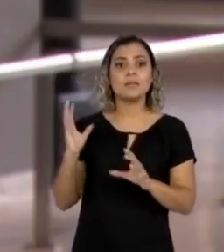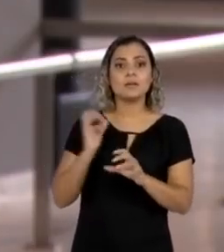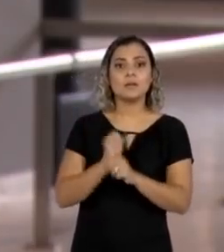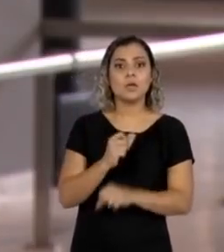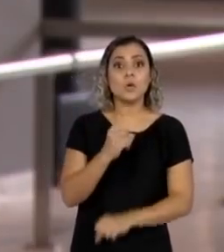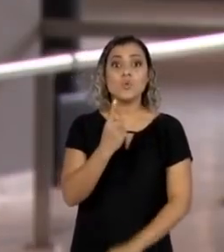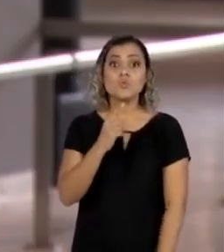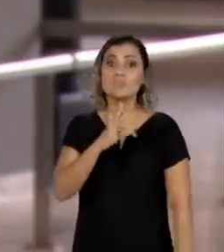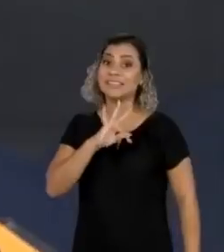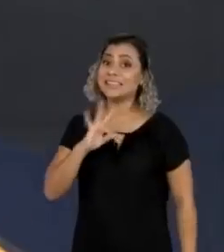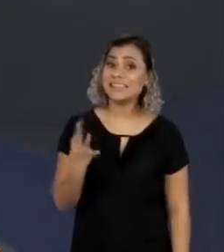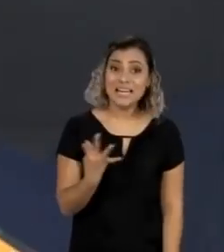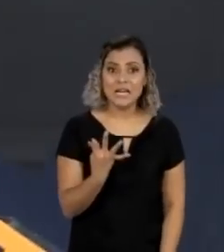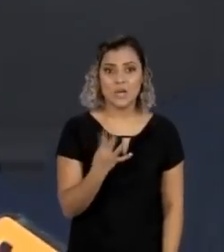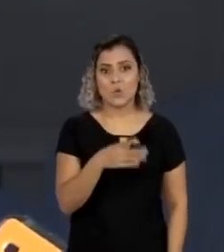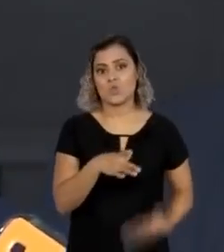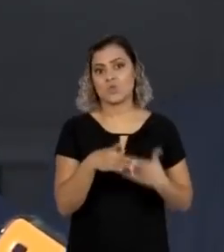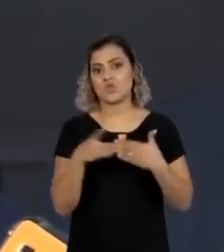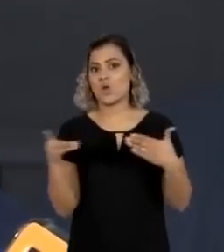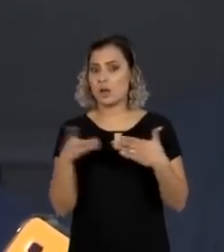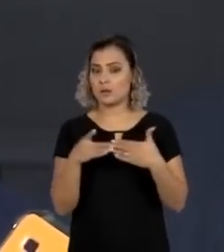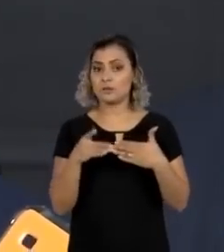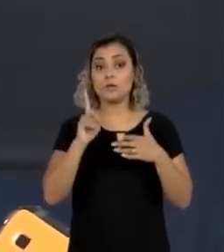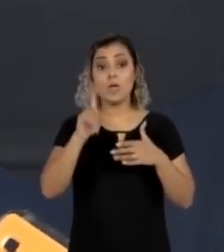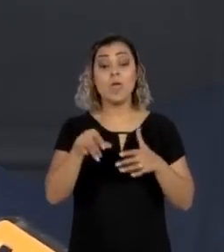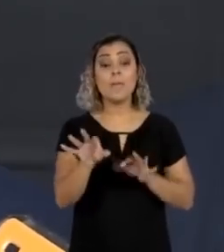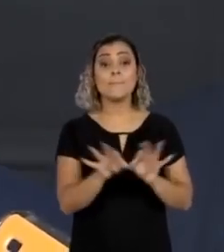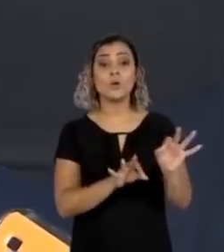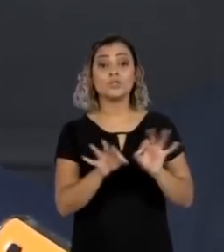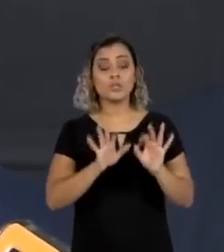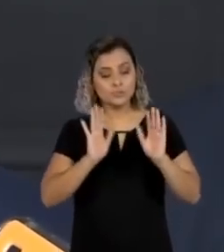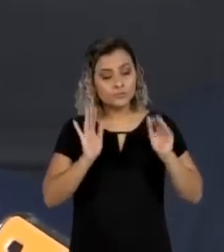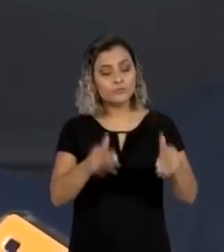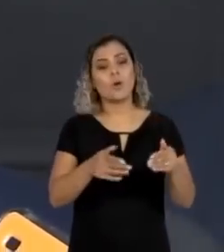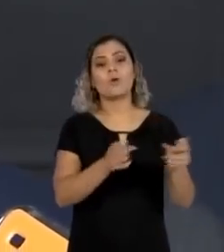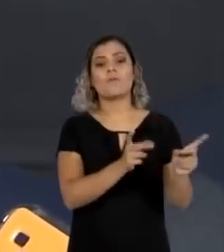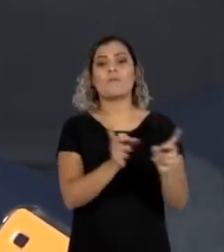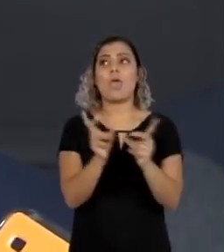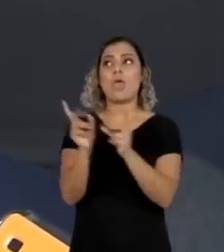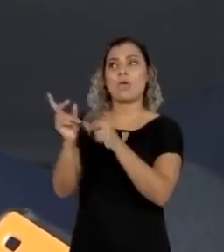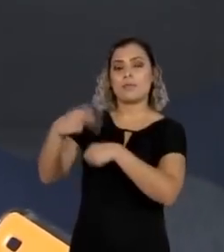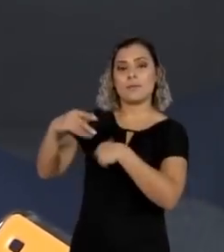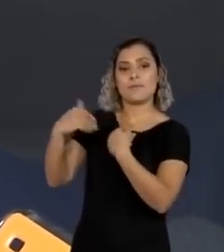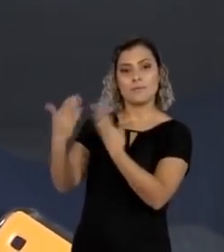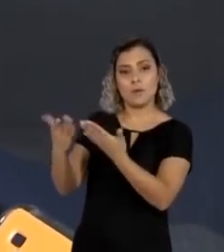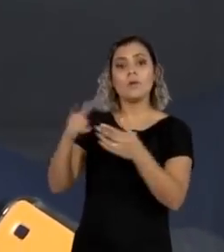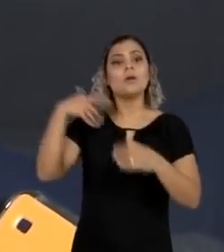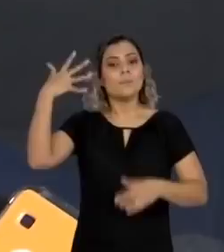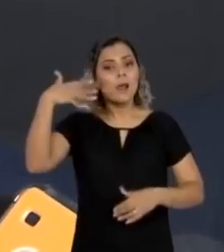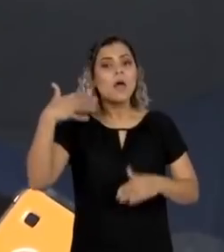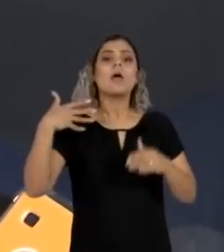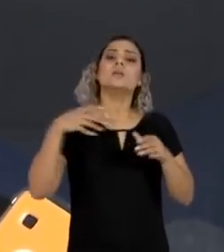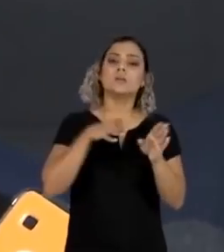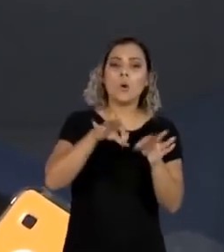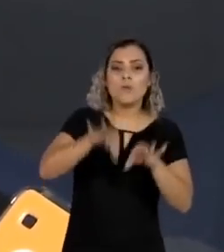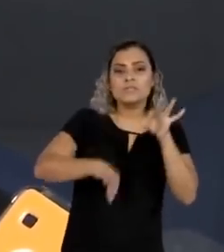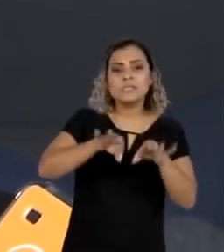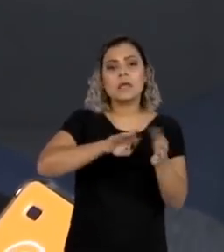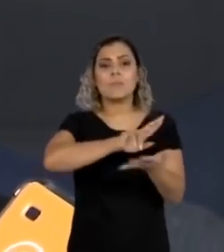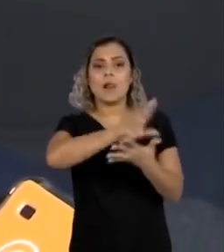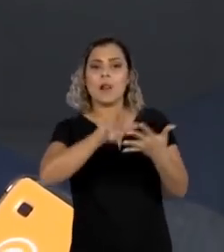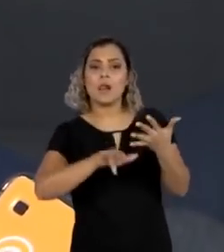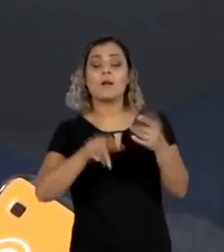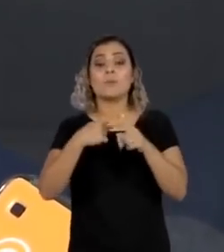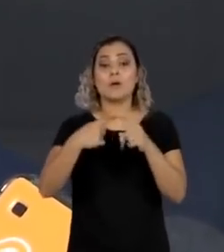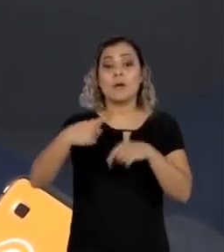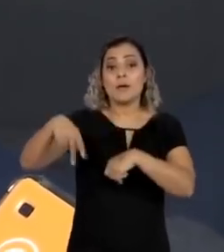trilhão. É um programa voltado para a exportação. Vamos ter debates, seminários também, que é importante você, ao reunir os líderes